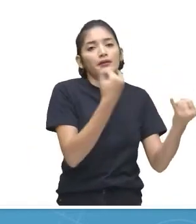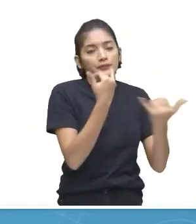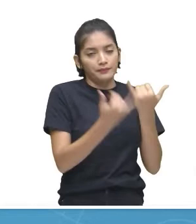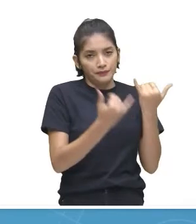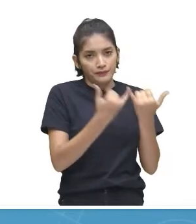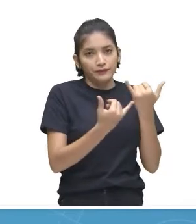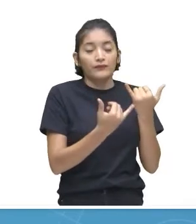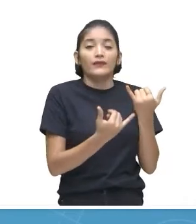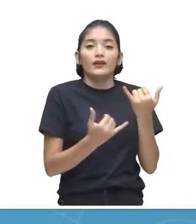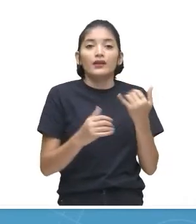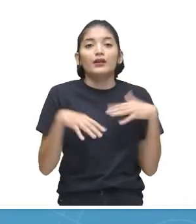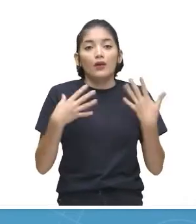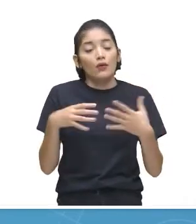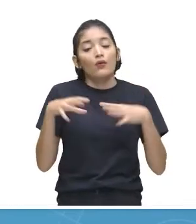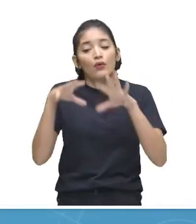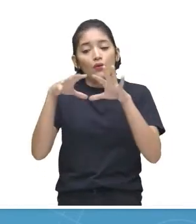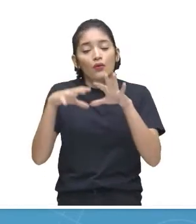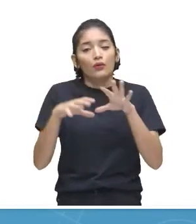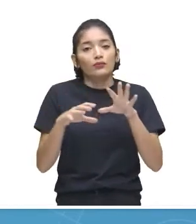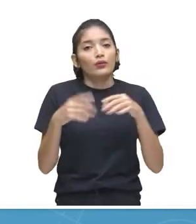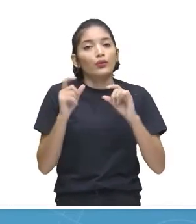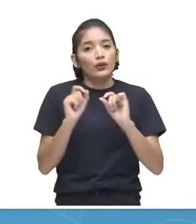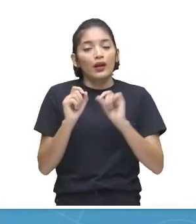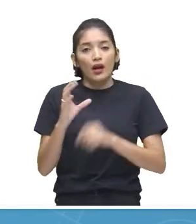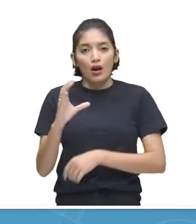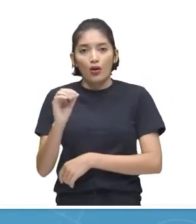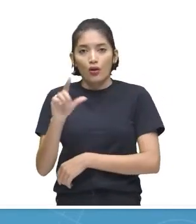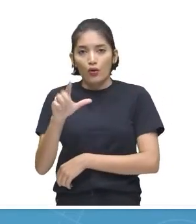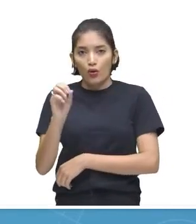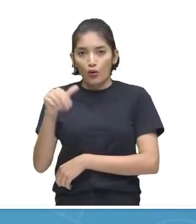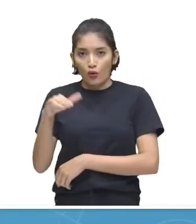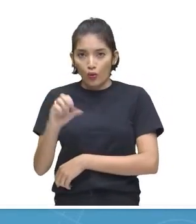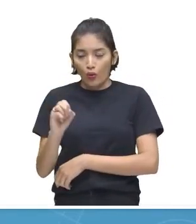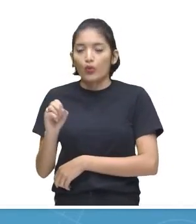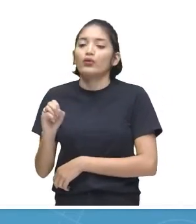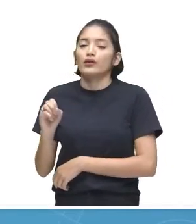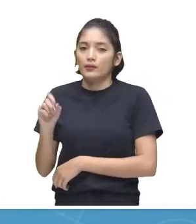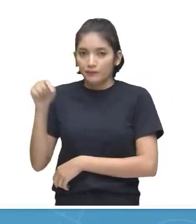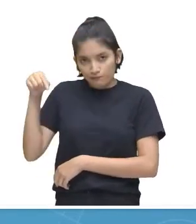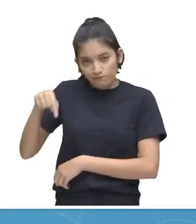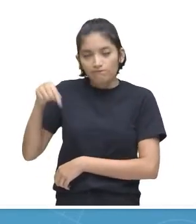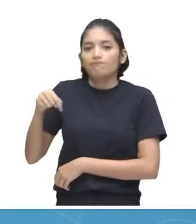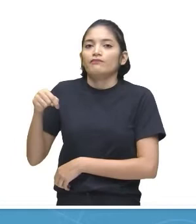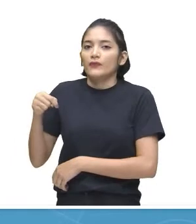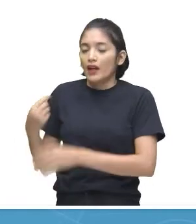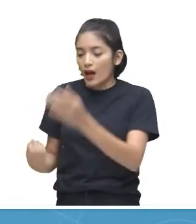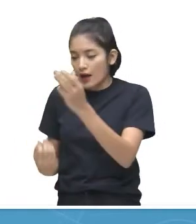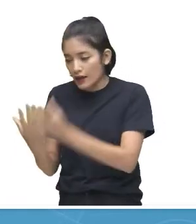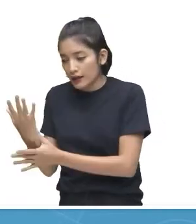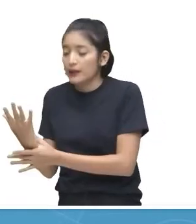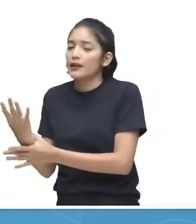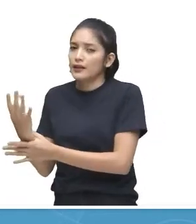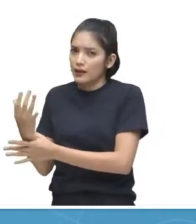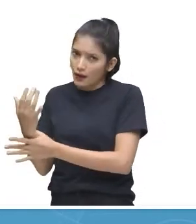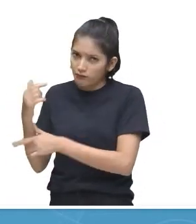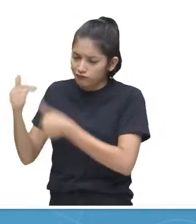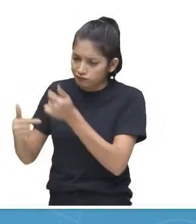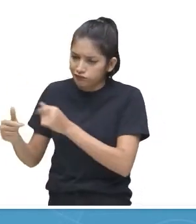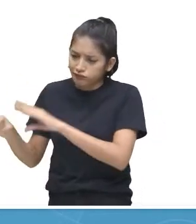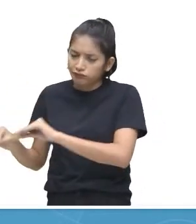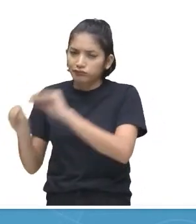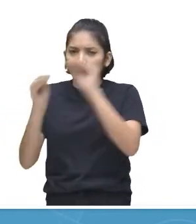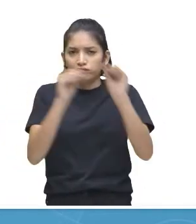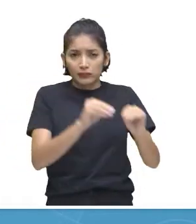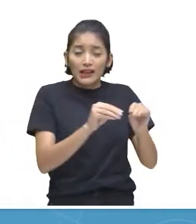As colônias, olha só, as colônias continuam a produzir a matéria-prima, mas agora a metrópole ela não transforma só numa